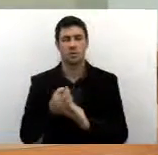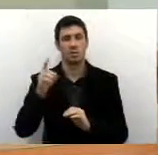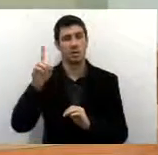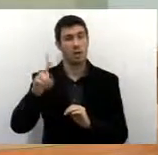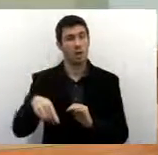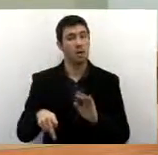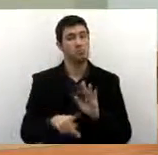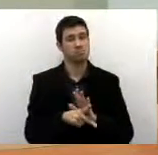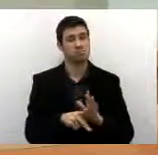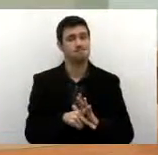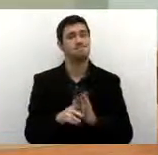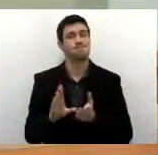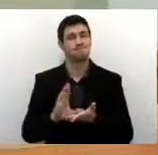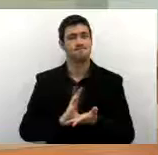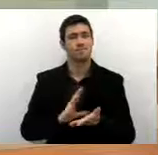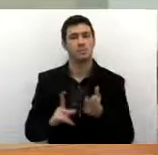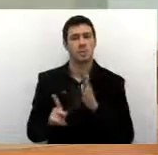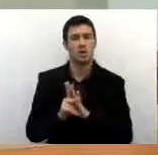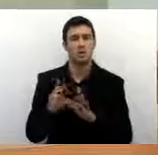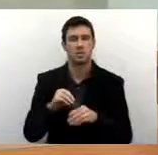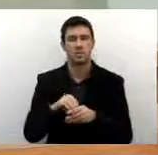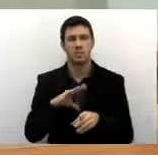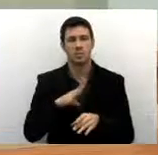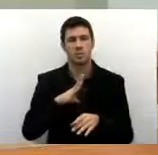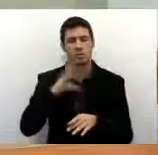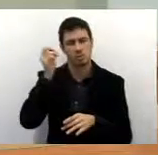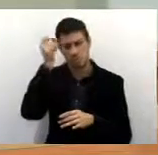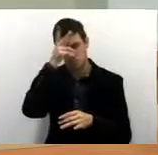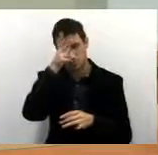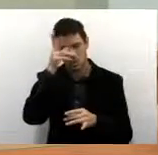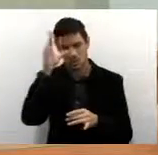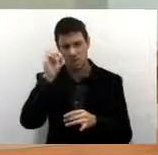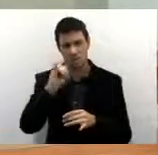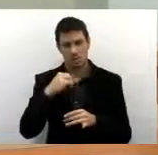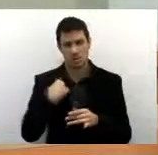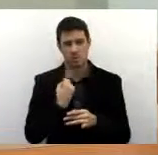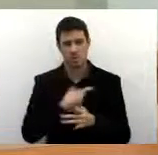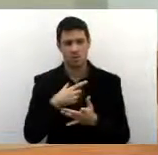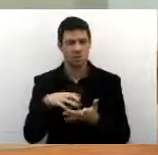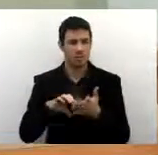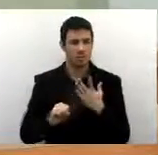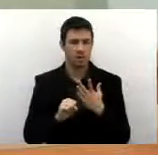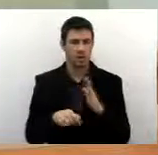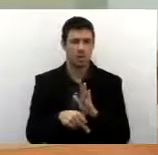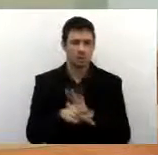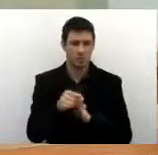fonte muito grande de recursos aqui dentro do nosso município. Se nós pegarmos